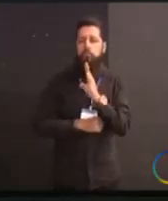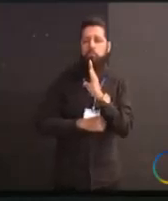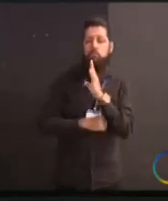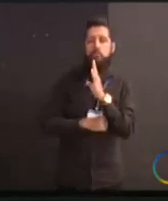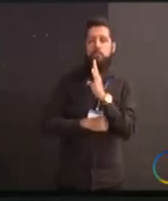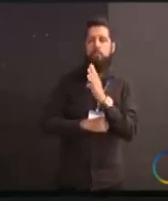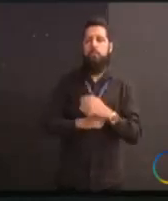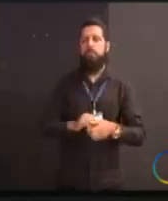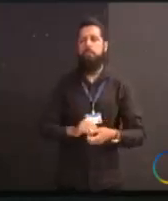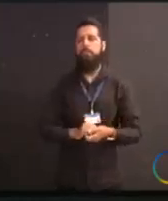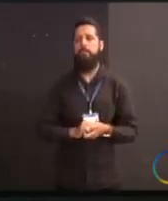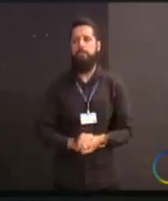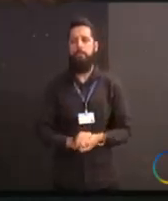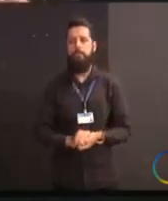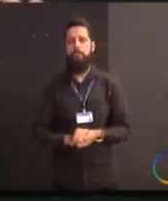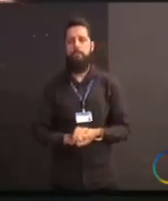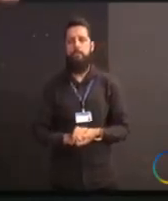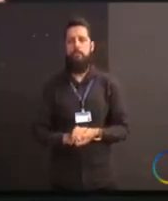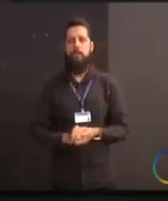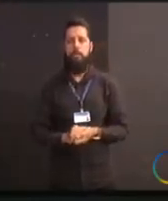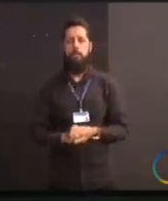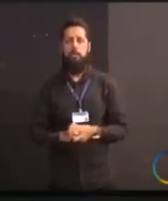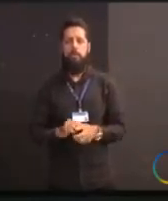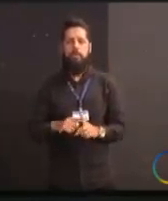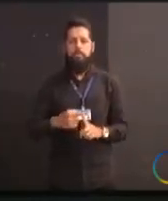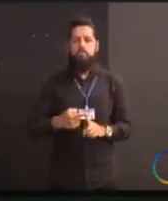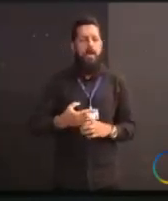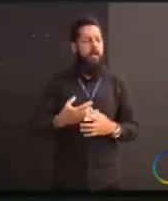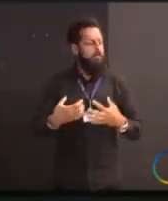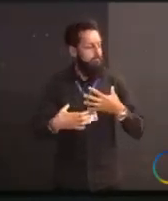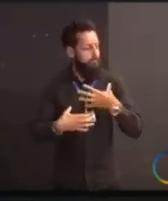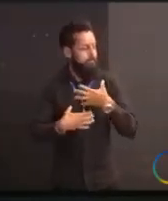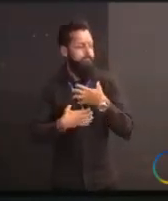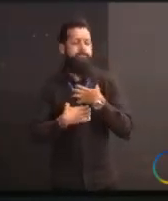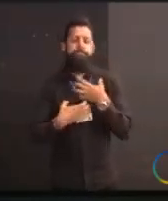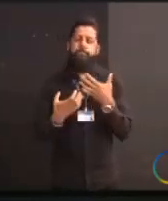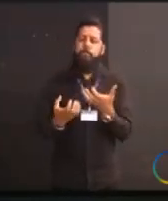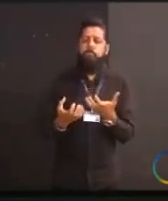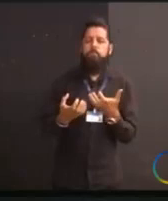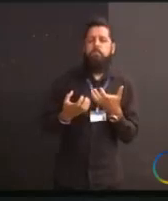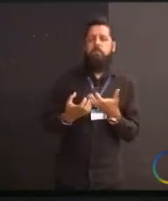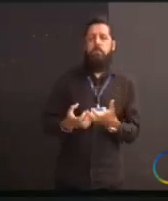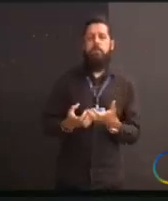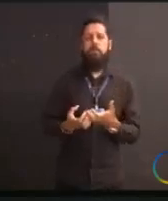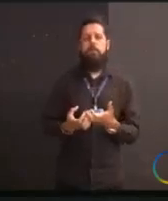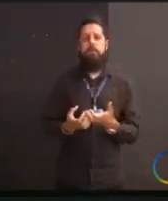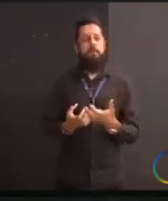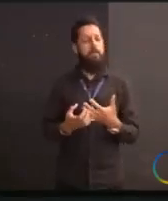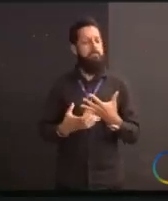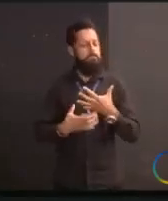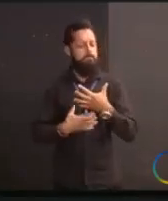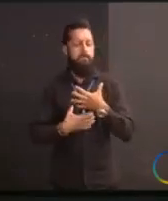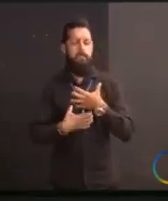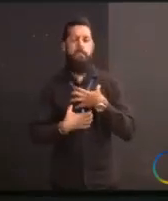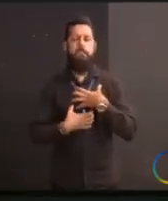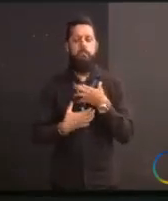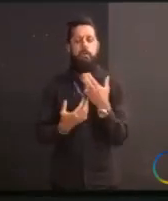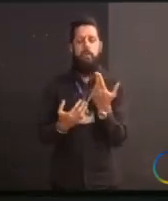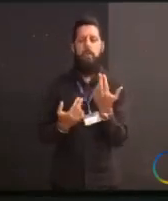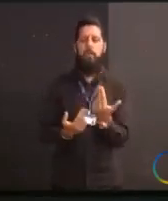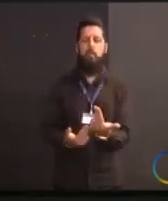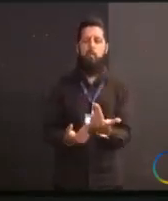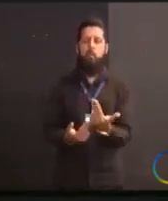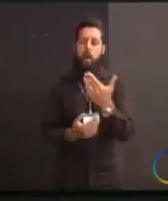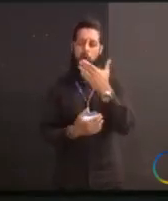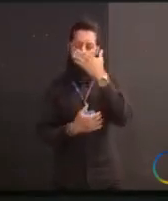Pelo menos eu me senti igual a ele. E ele me fazia sentir como ele, diferente do